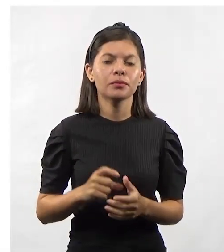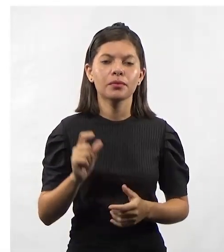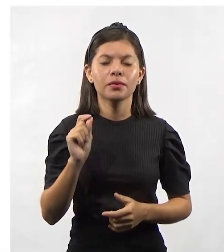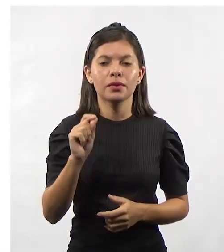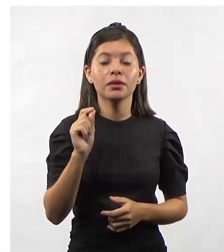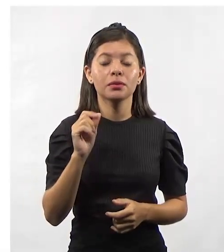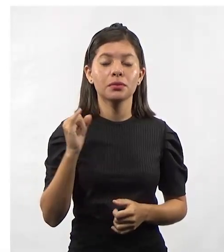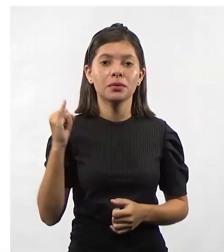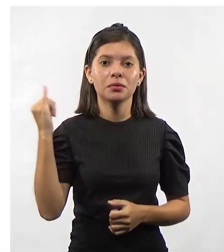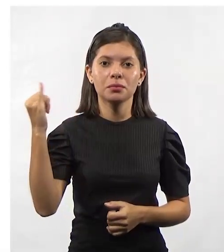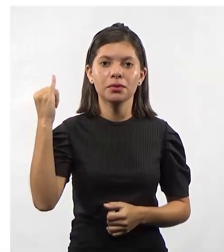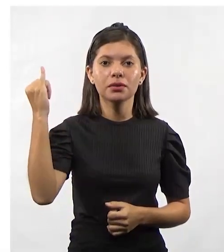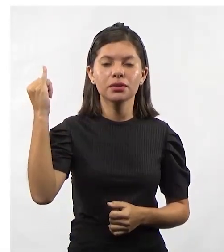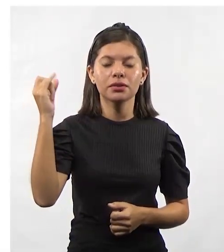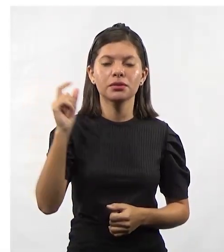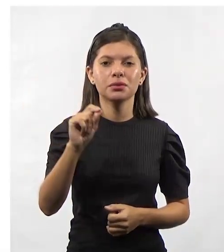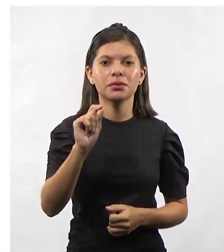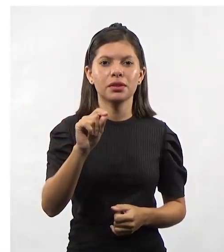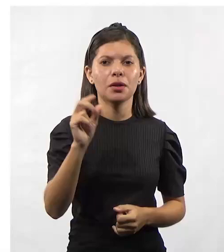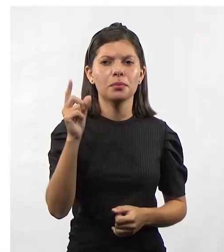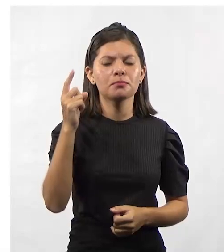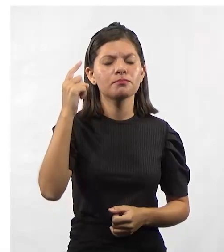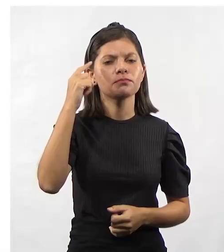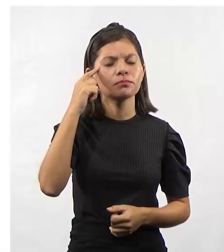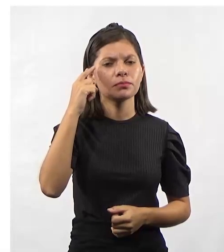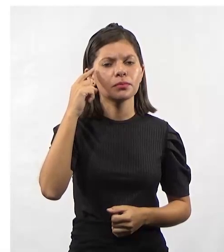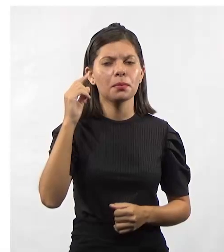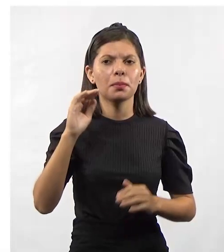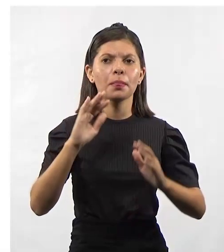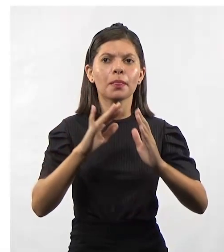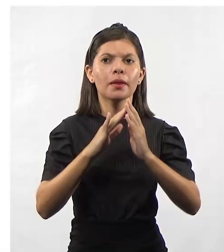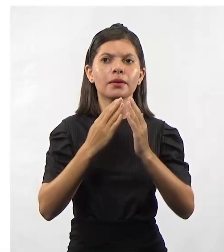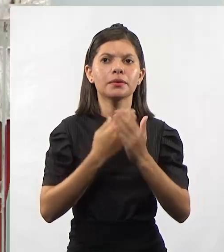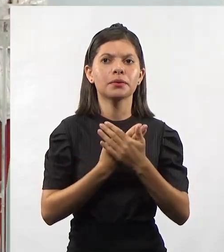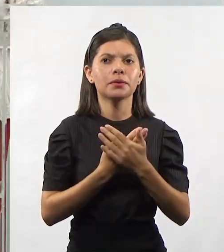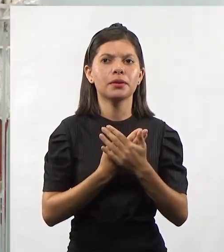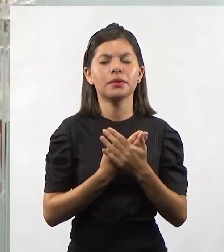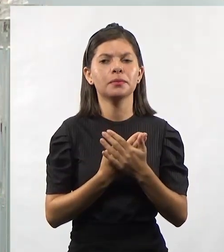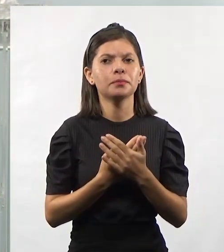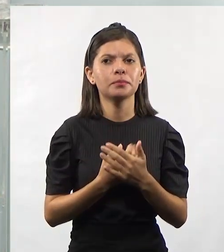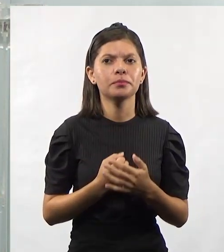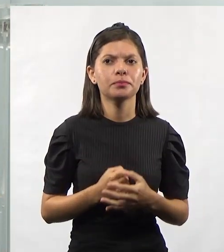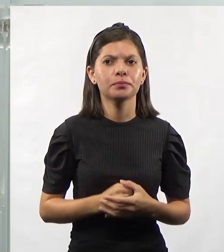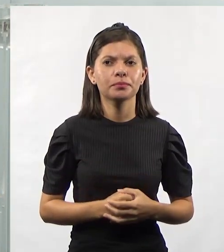Então, aí, um ponto importante, a gente pensar que a escola,